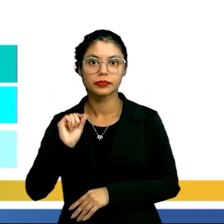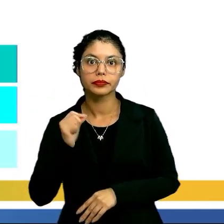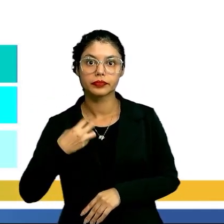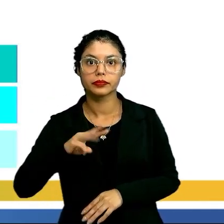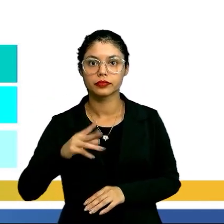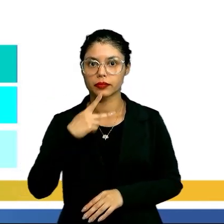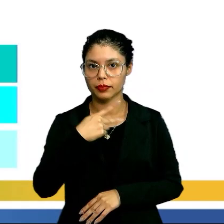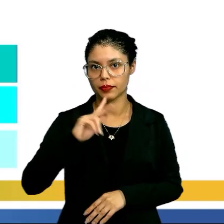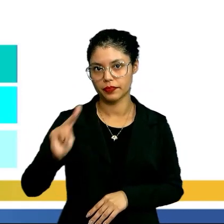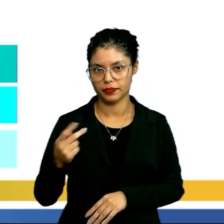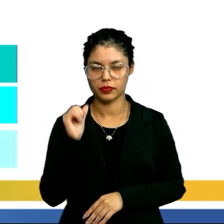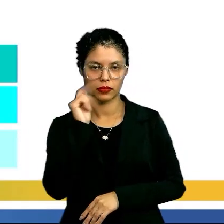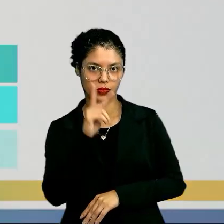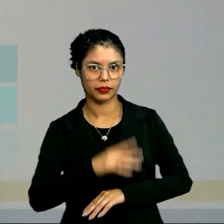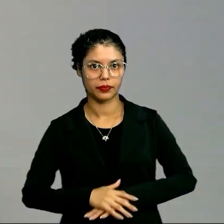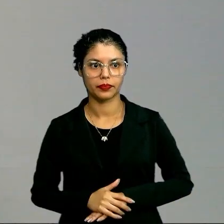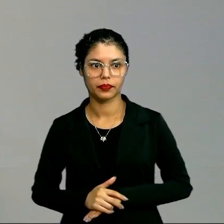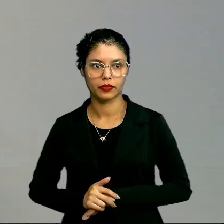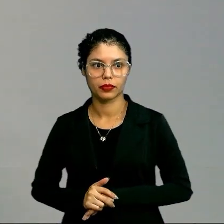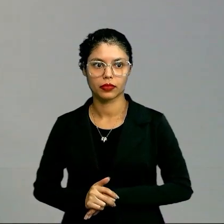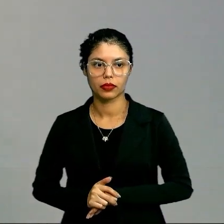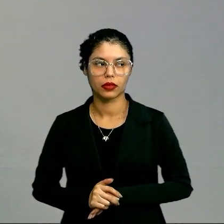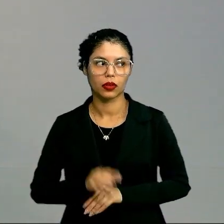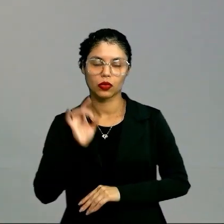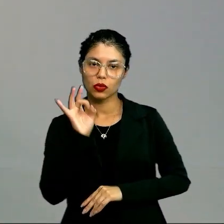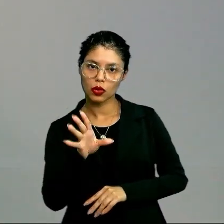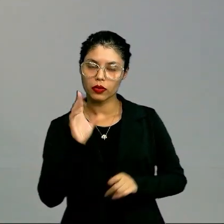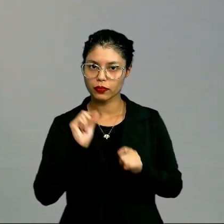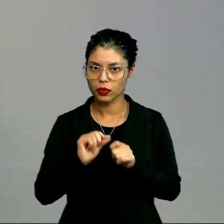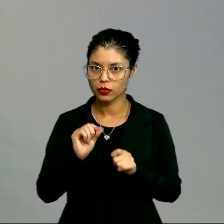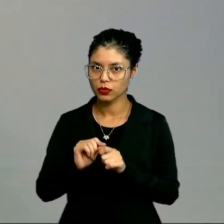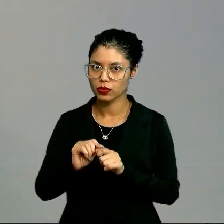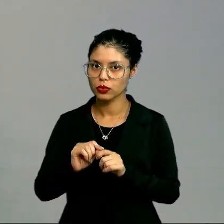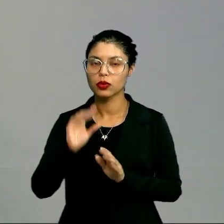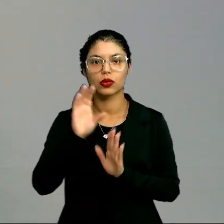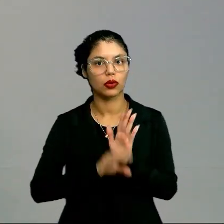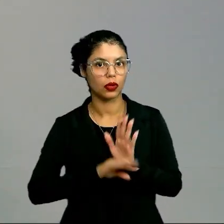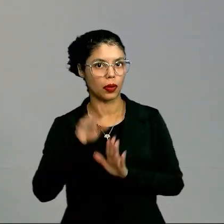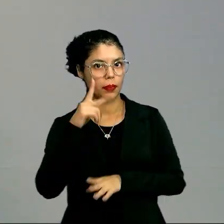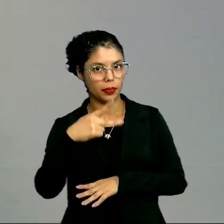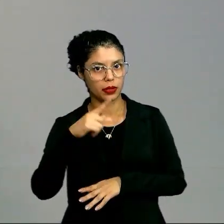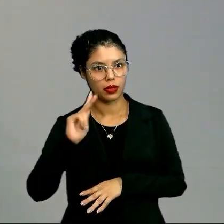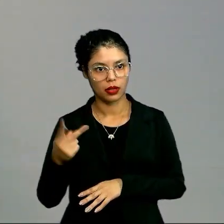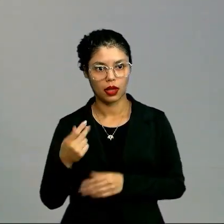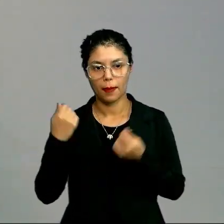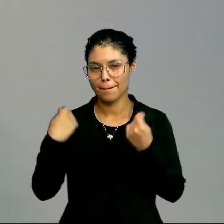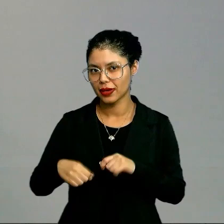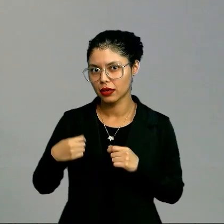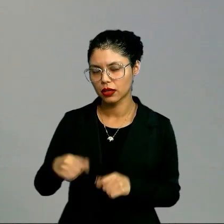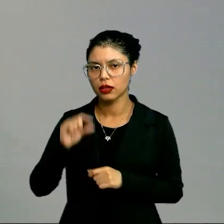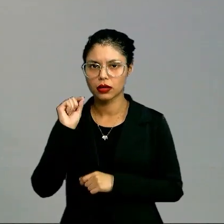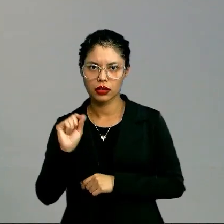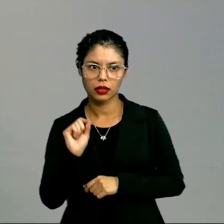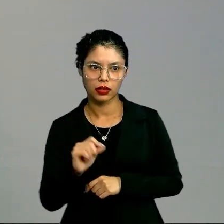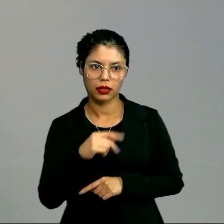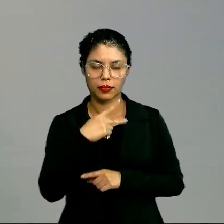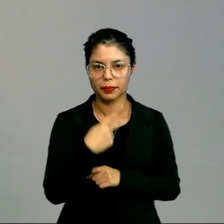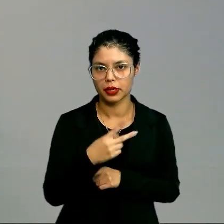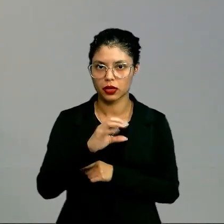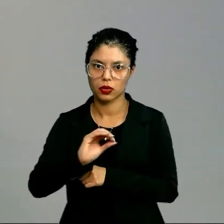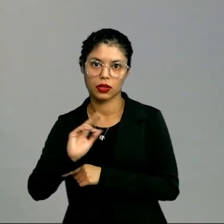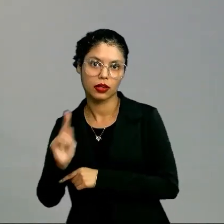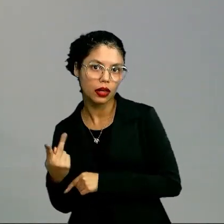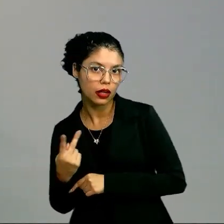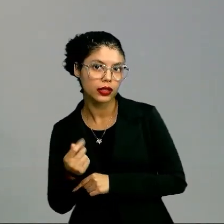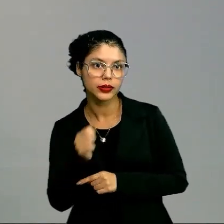é o pH, tá, pessoal? Só quem pode fazer essa definição é o pH. Para que serve, então, o pOH?